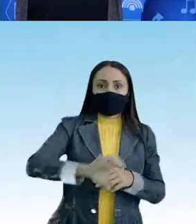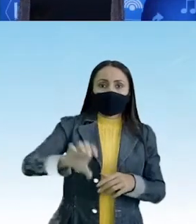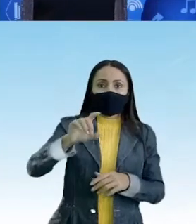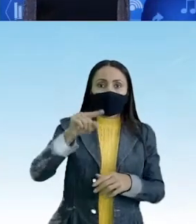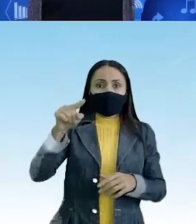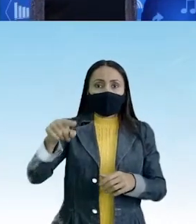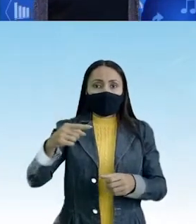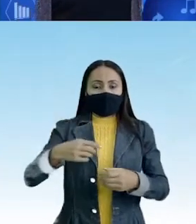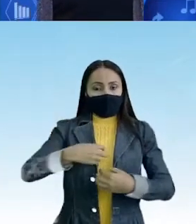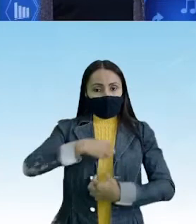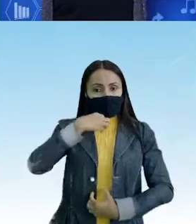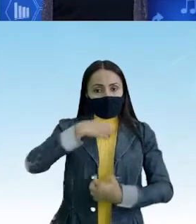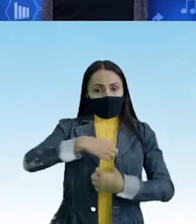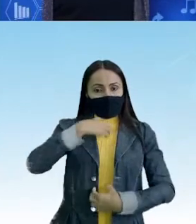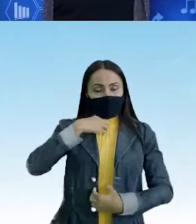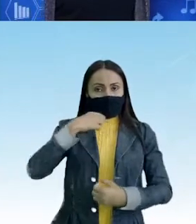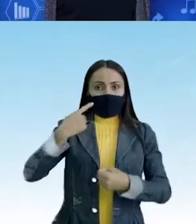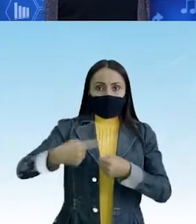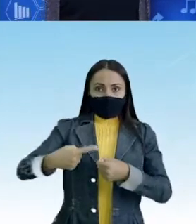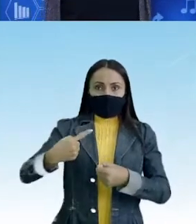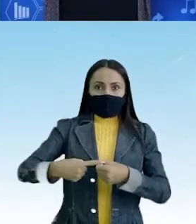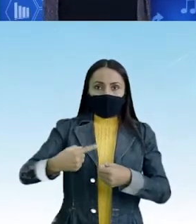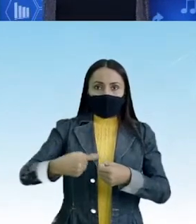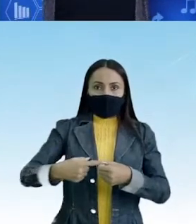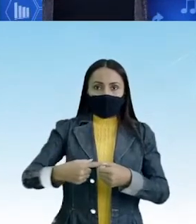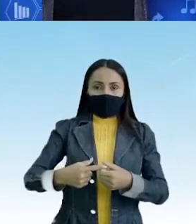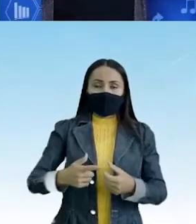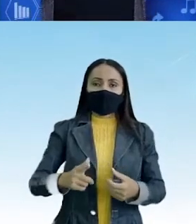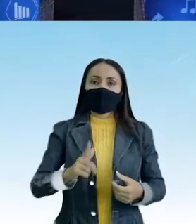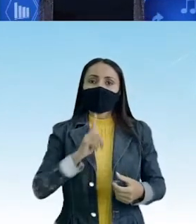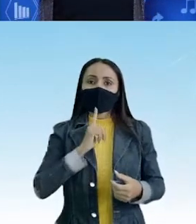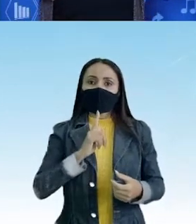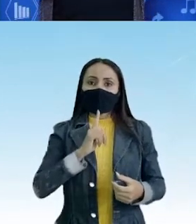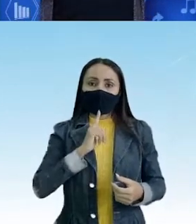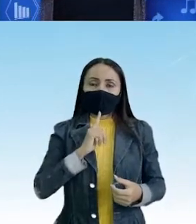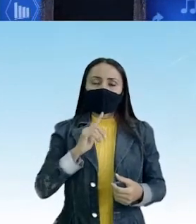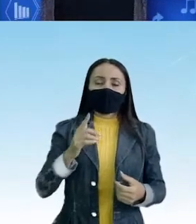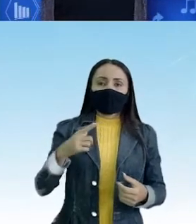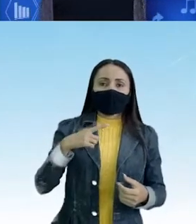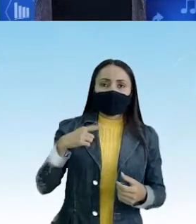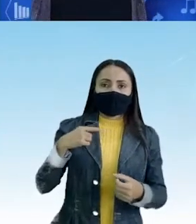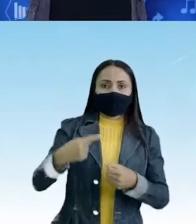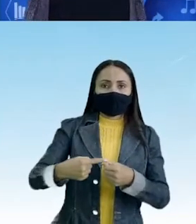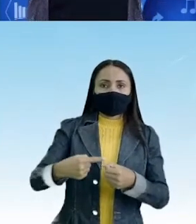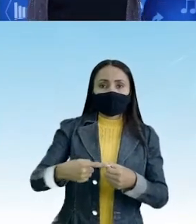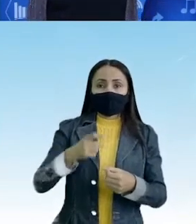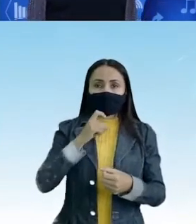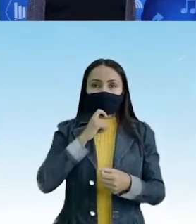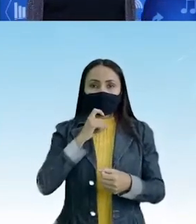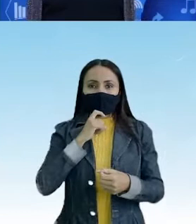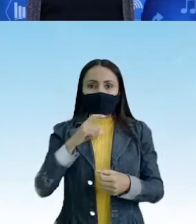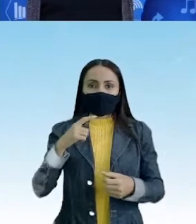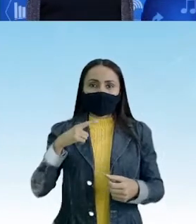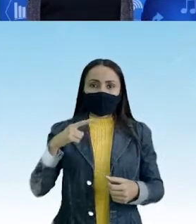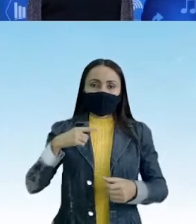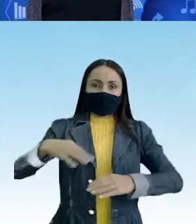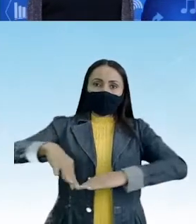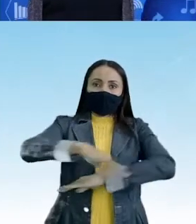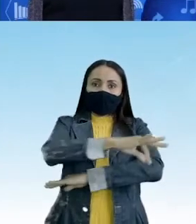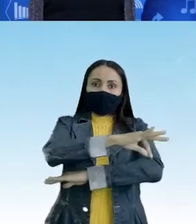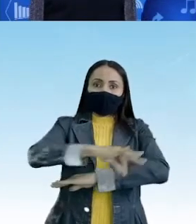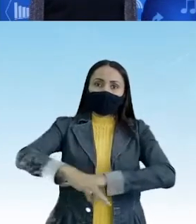várias casas diferenciadas, Garanhuns, Gravatá, porque é tempo frio. Então, tem aquela arquitetura